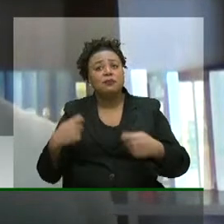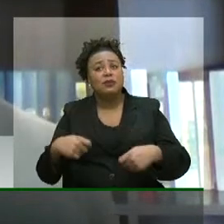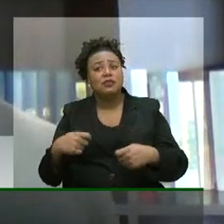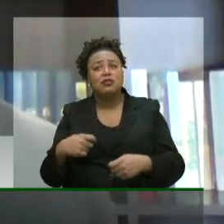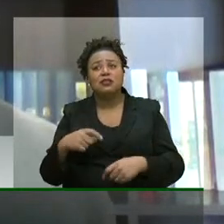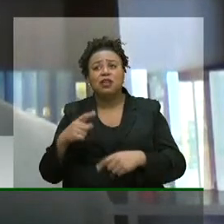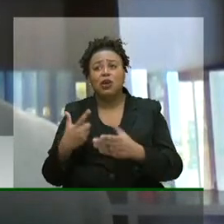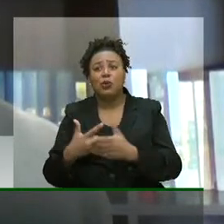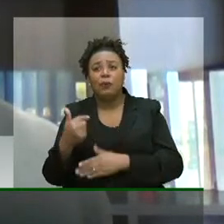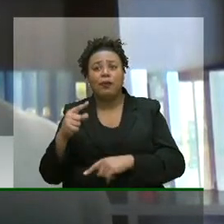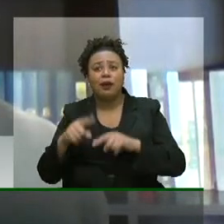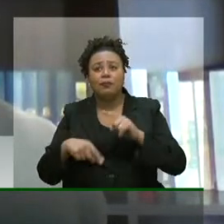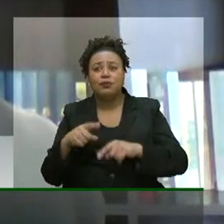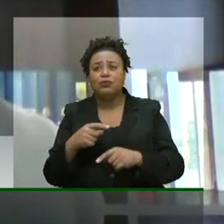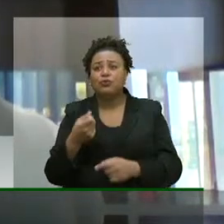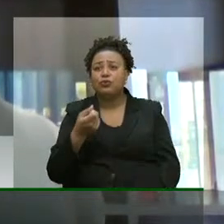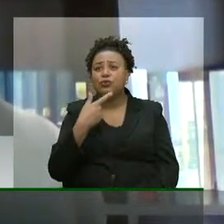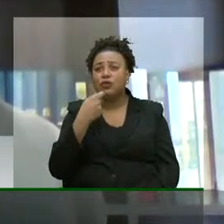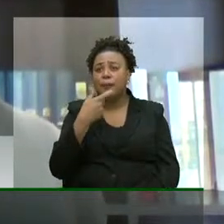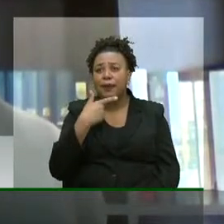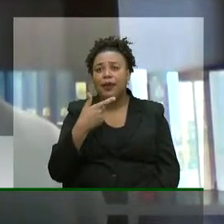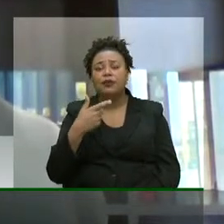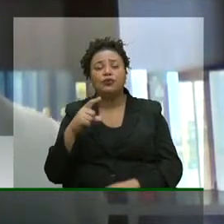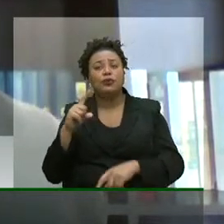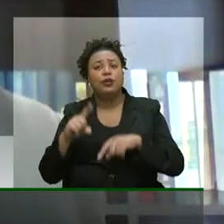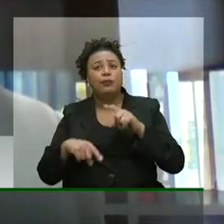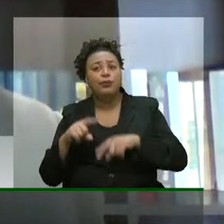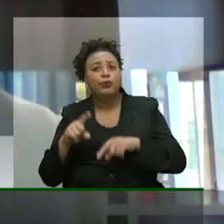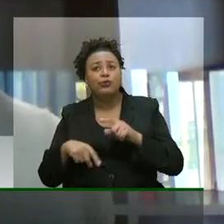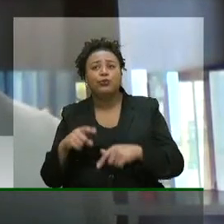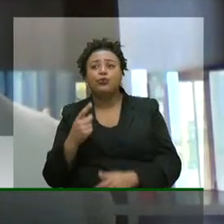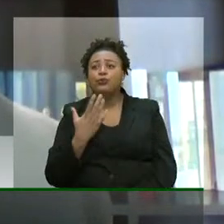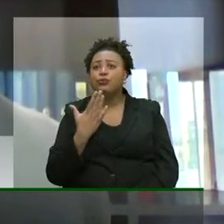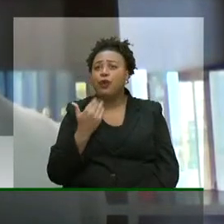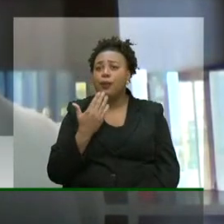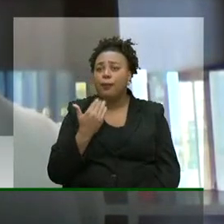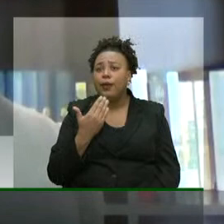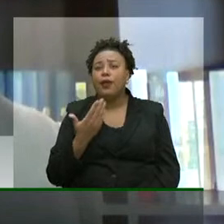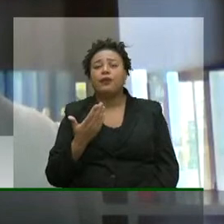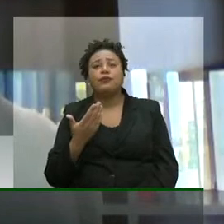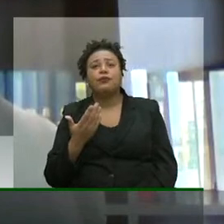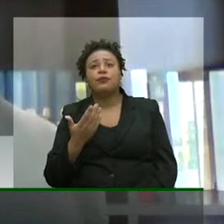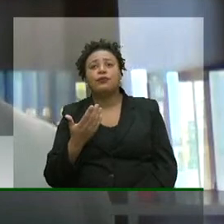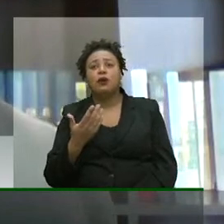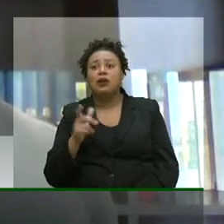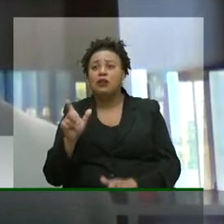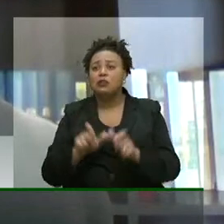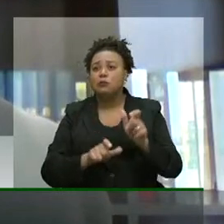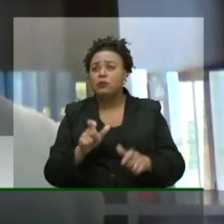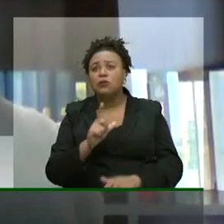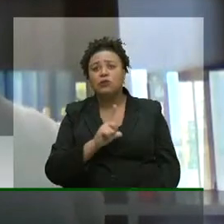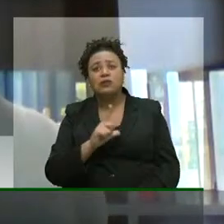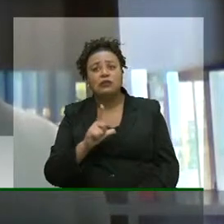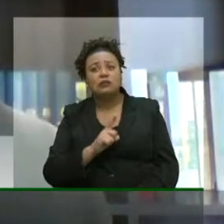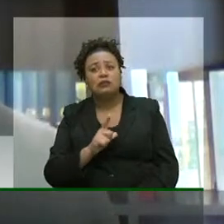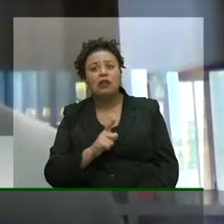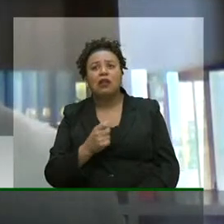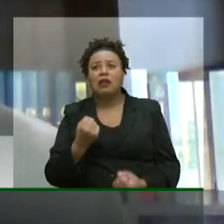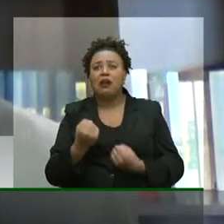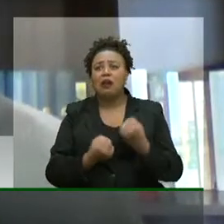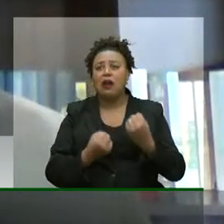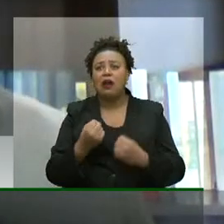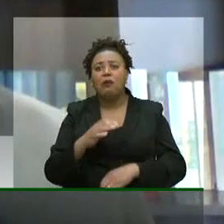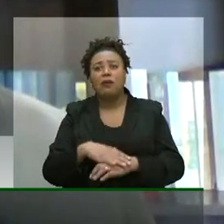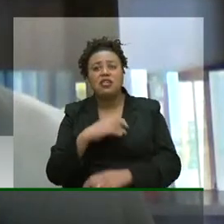cesta básica de medicamentos, cesta básica de alimentos, as pessoas que têm os carrinhos mais